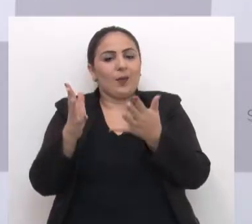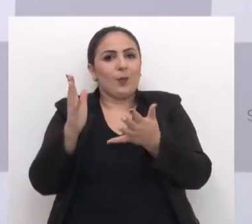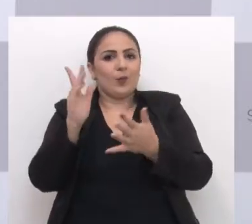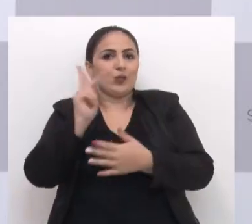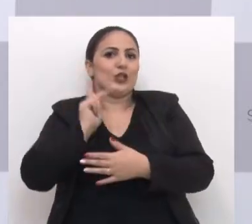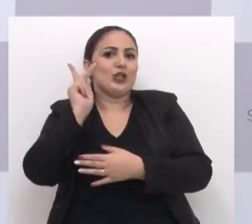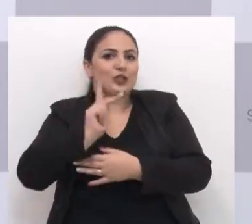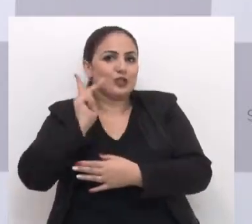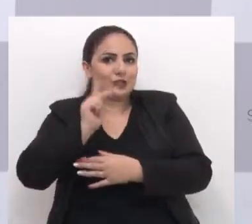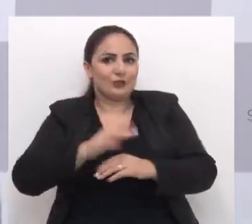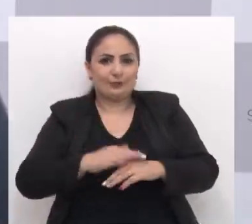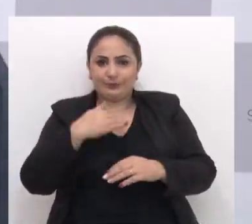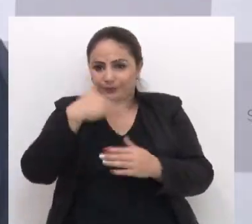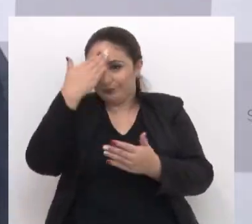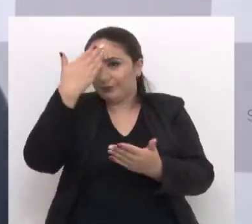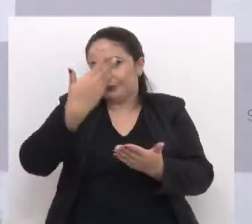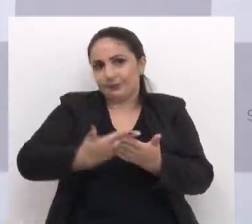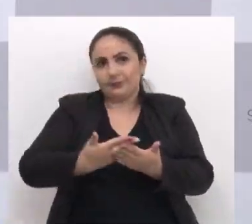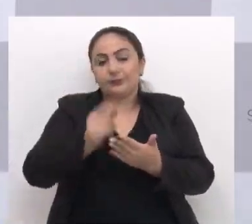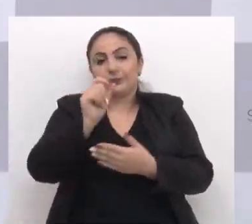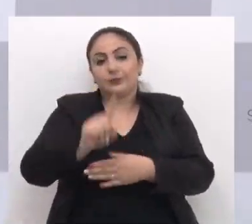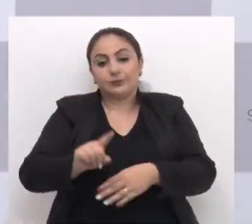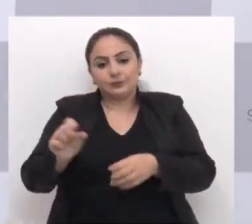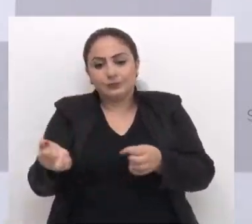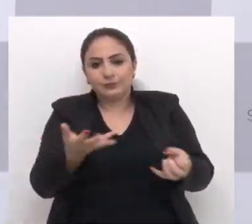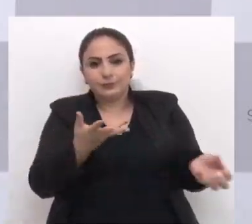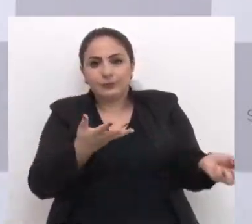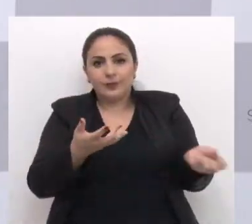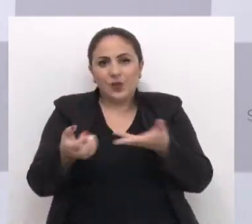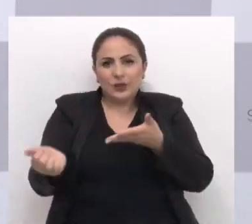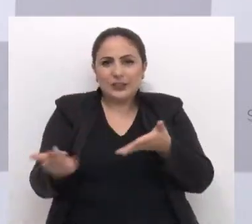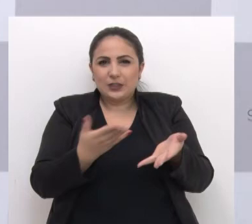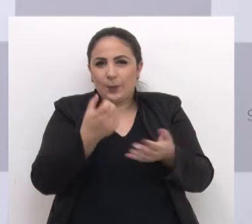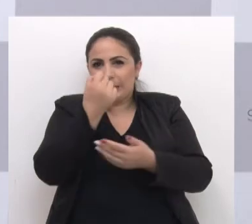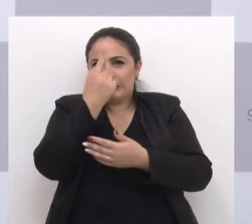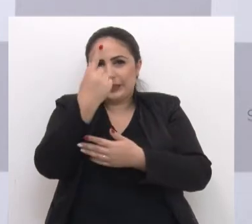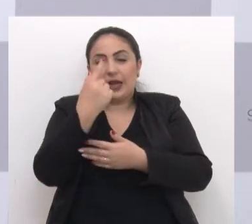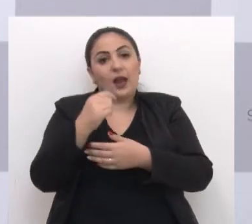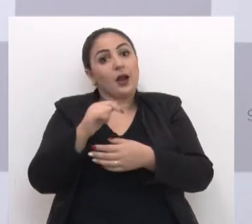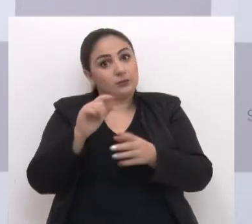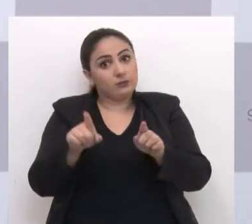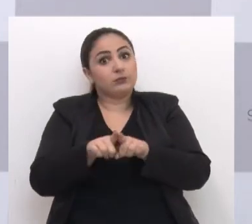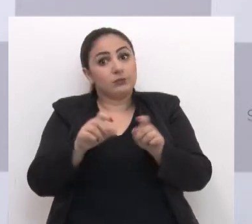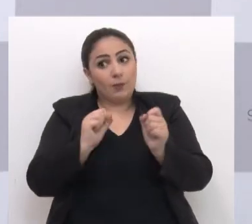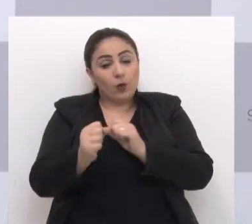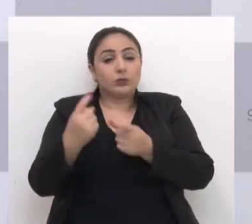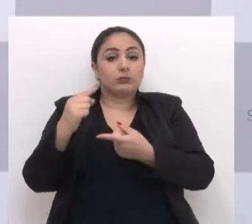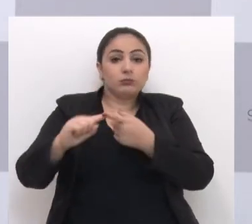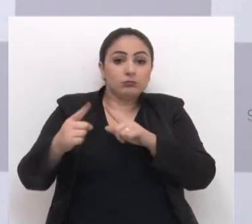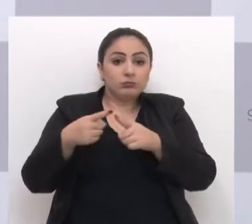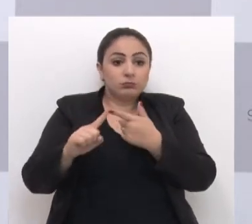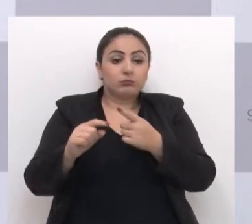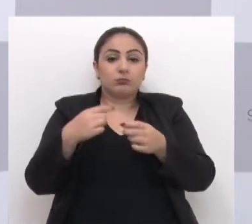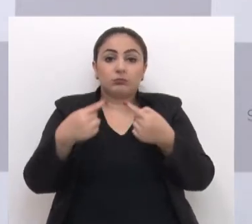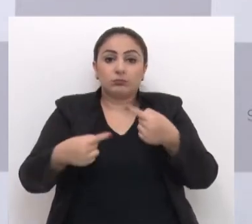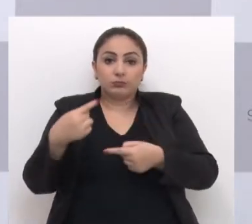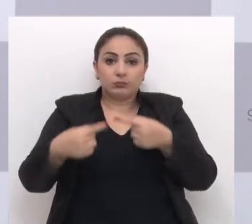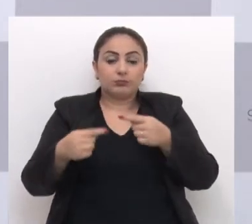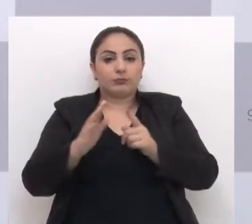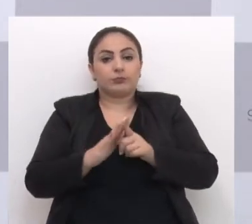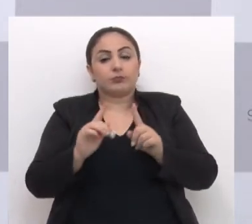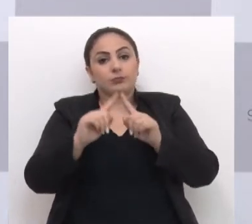politicamente. Eu acredito que é uma inovação, uma ideia que ainda está sendo muito debatida,